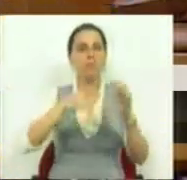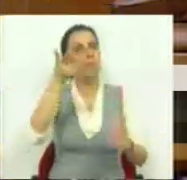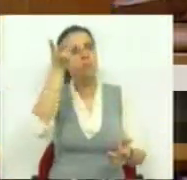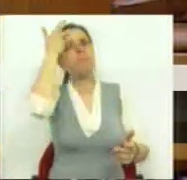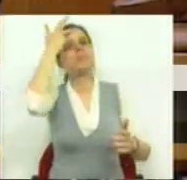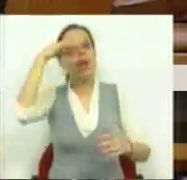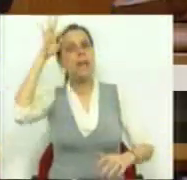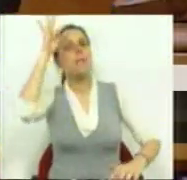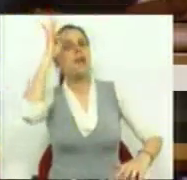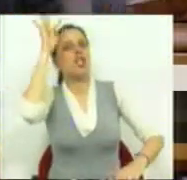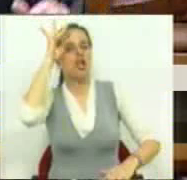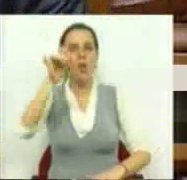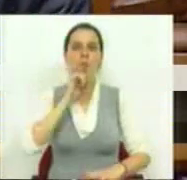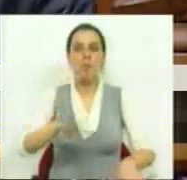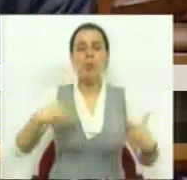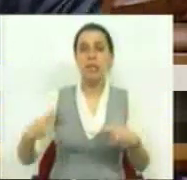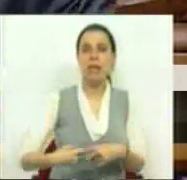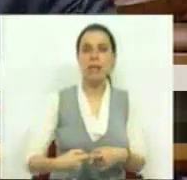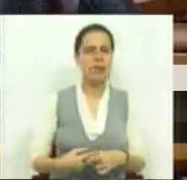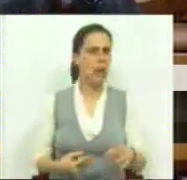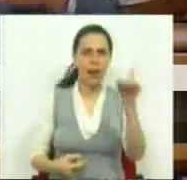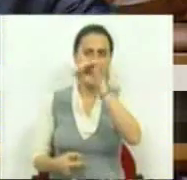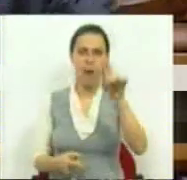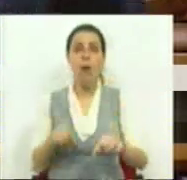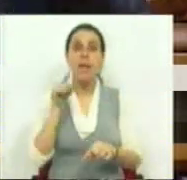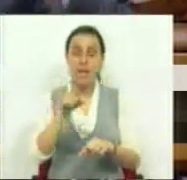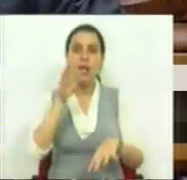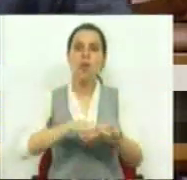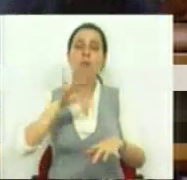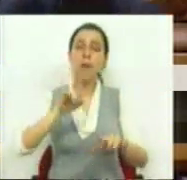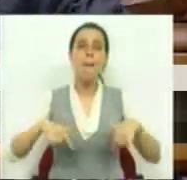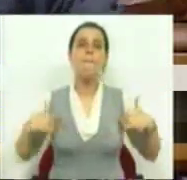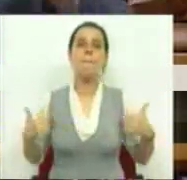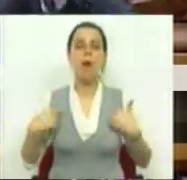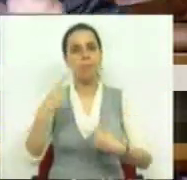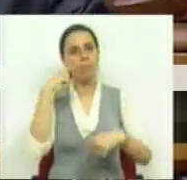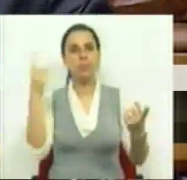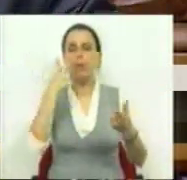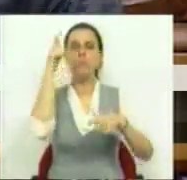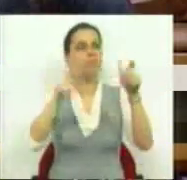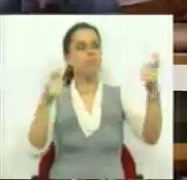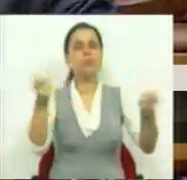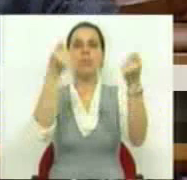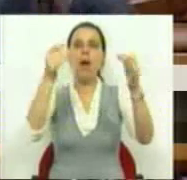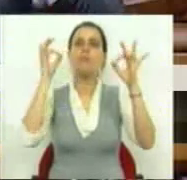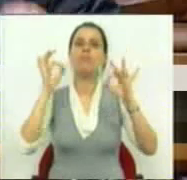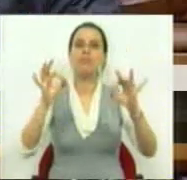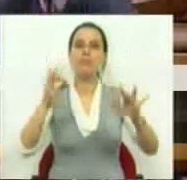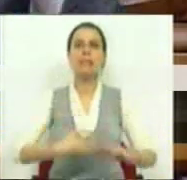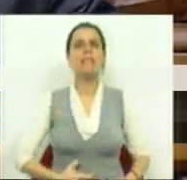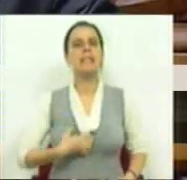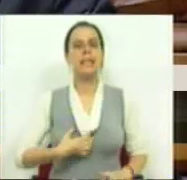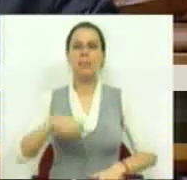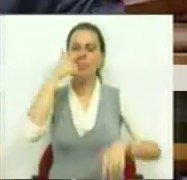esotericamente imaginou que isso poderia ser interessante. Não, isso resulta da própria pronúncia popular, dos próprios